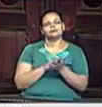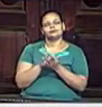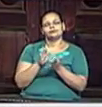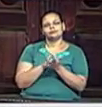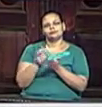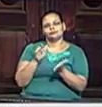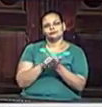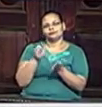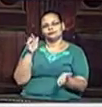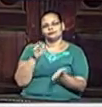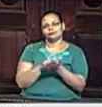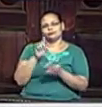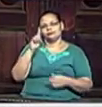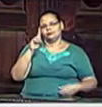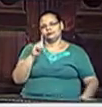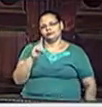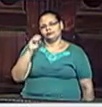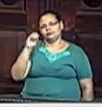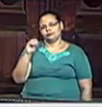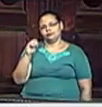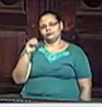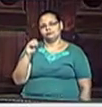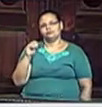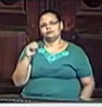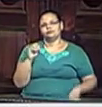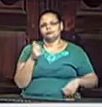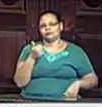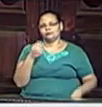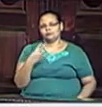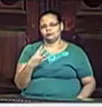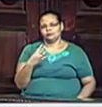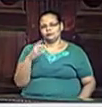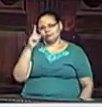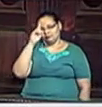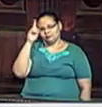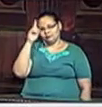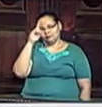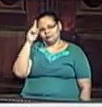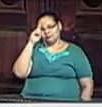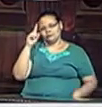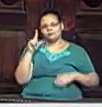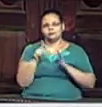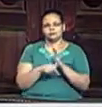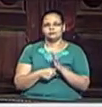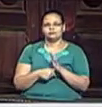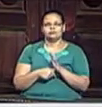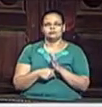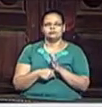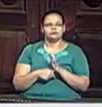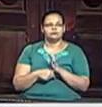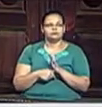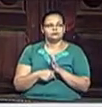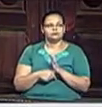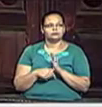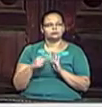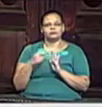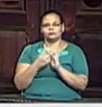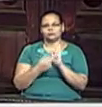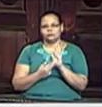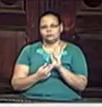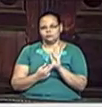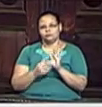Diário Oficial, com 14 dias de atraso, o